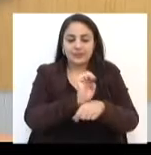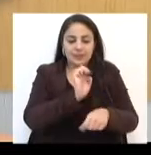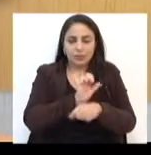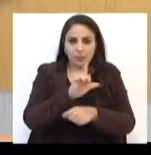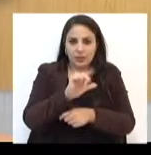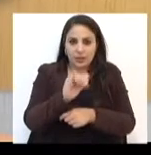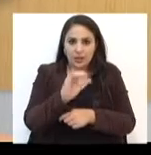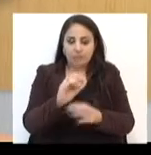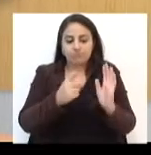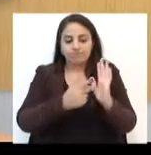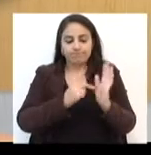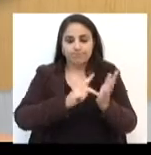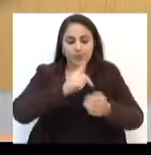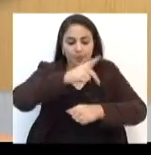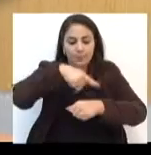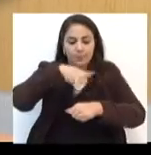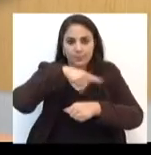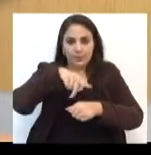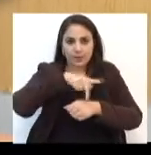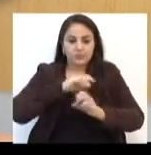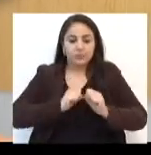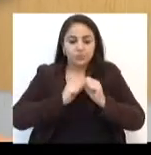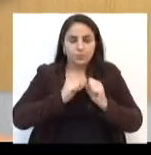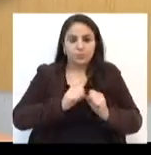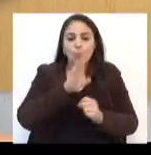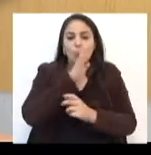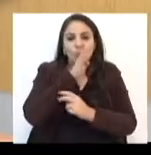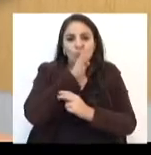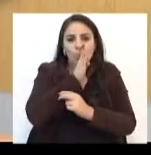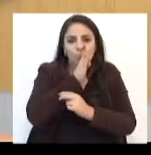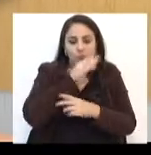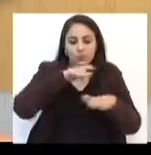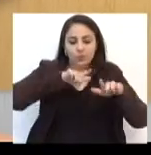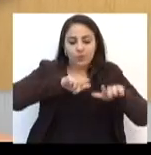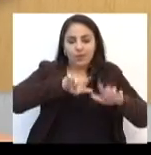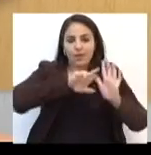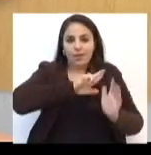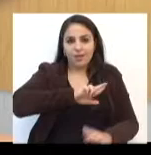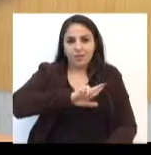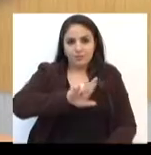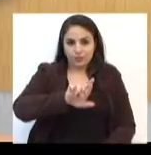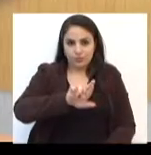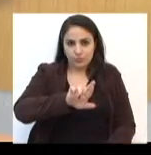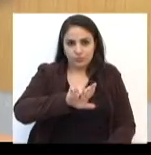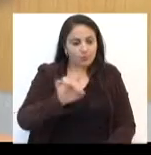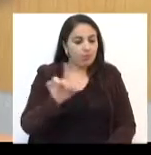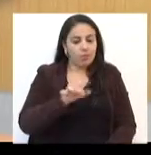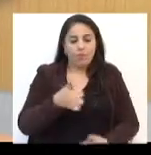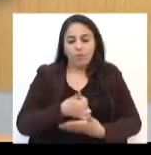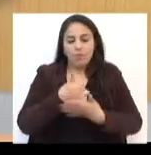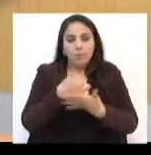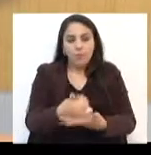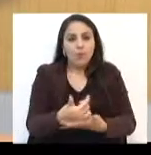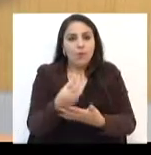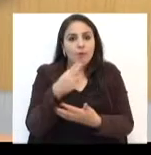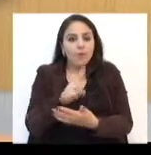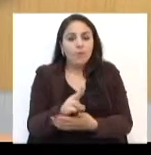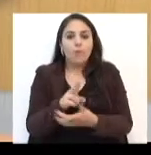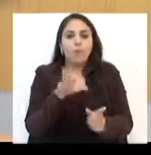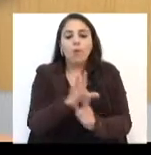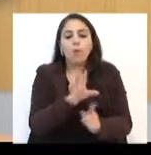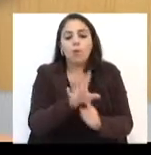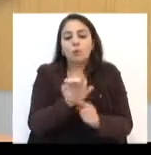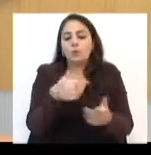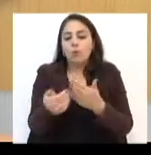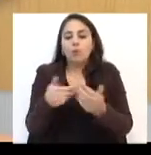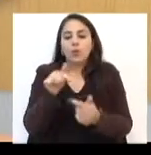Estado laico significa um país com uma posição neutra no campo religioso, não apoiando ou